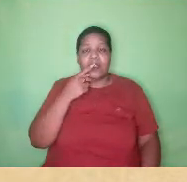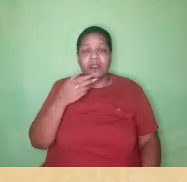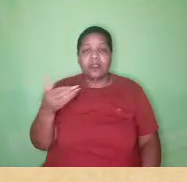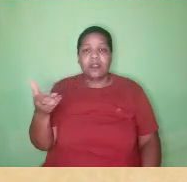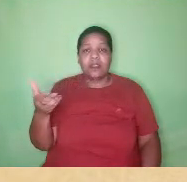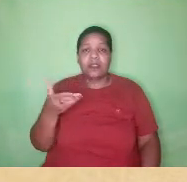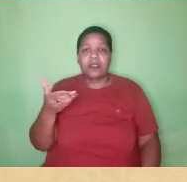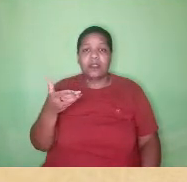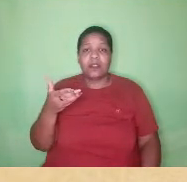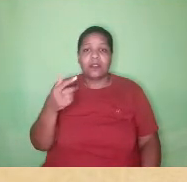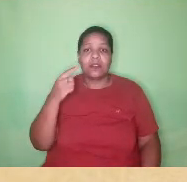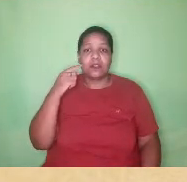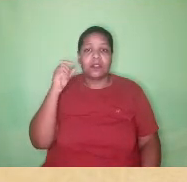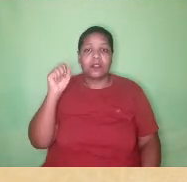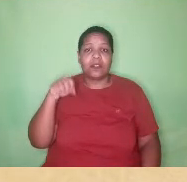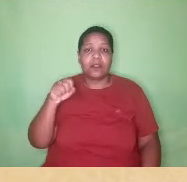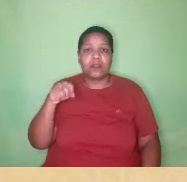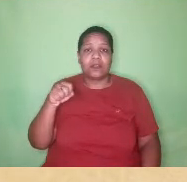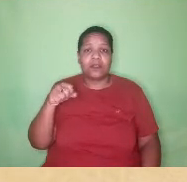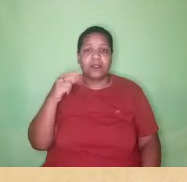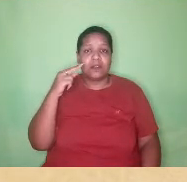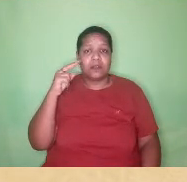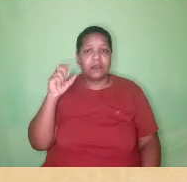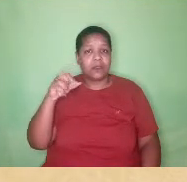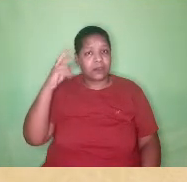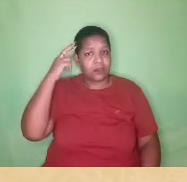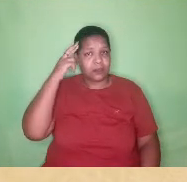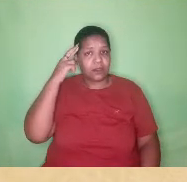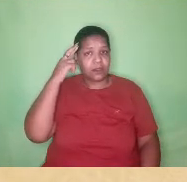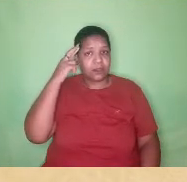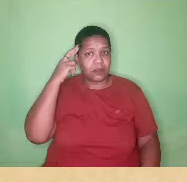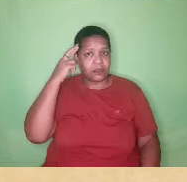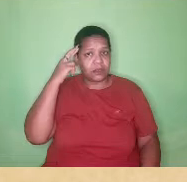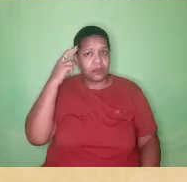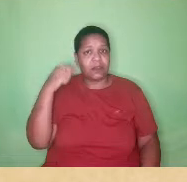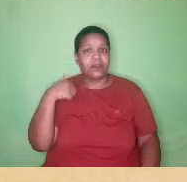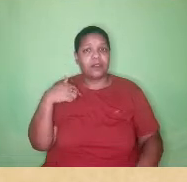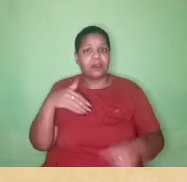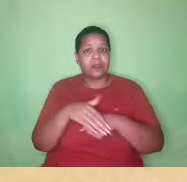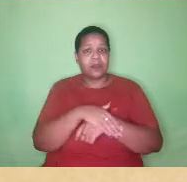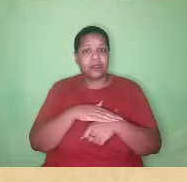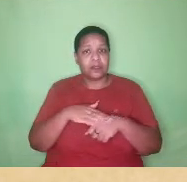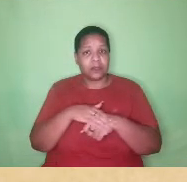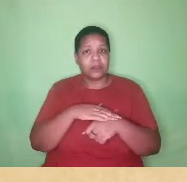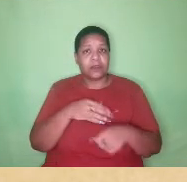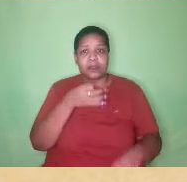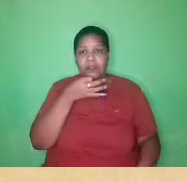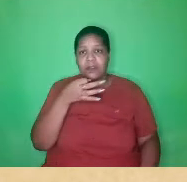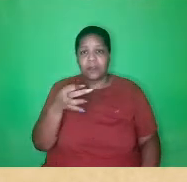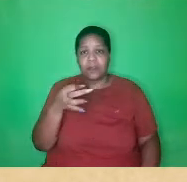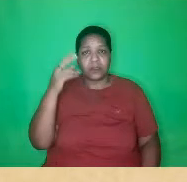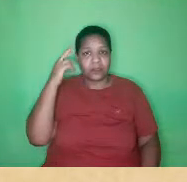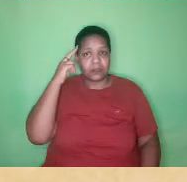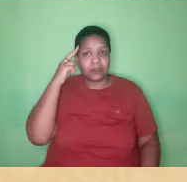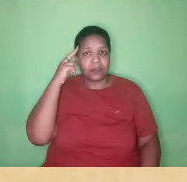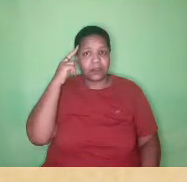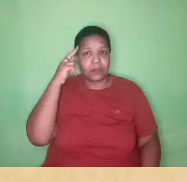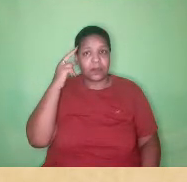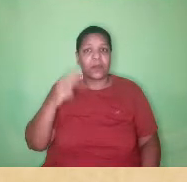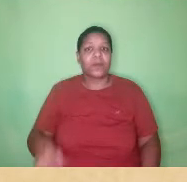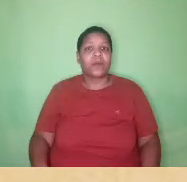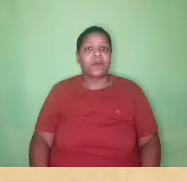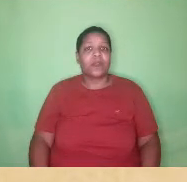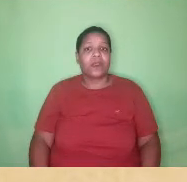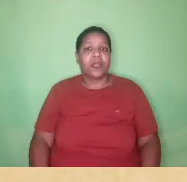sugerir reflexões, porque esse é o nosso conversa aqui, era sugerir reflexões. Eu achava que vocês podiam